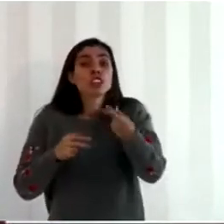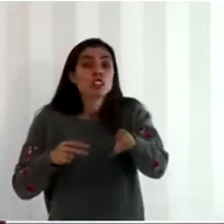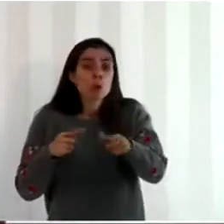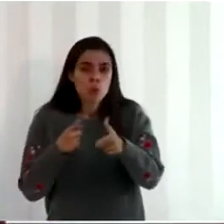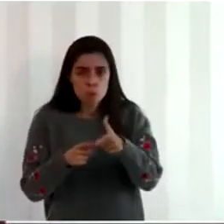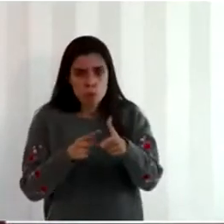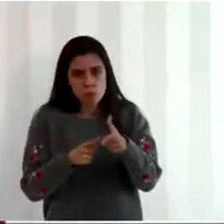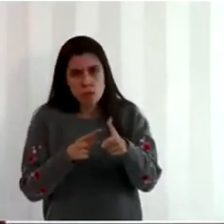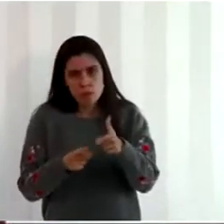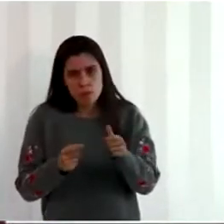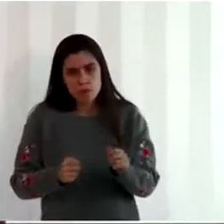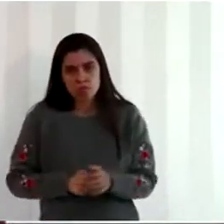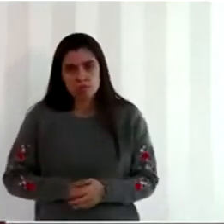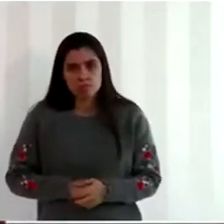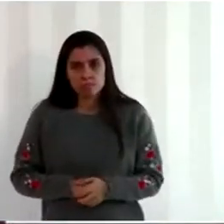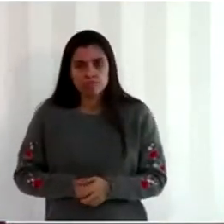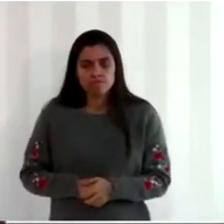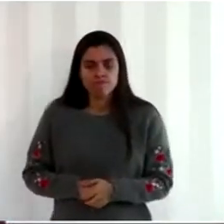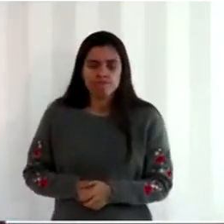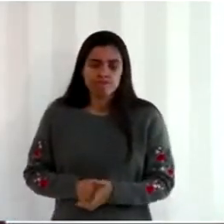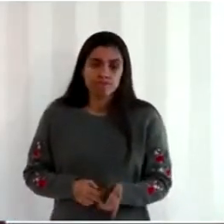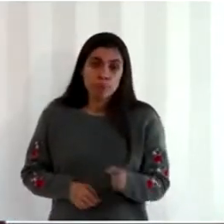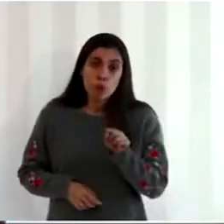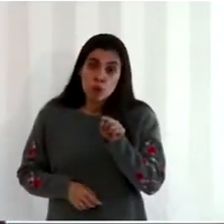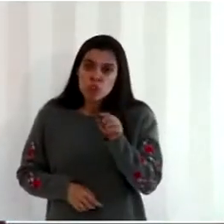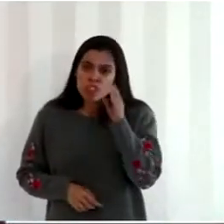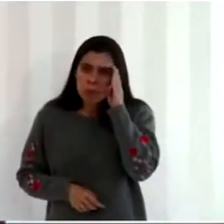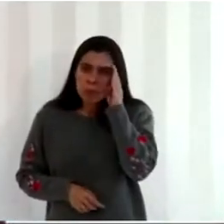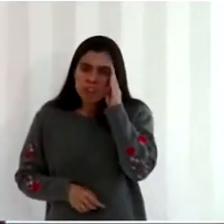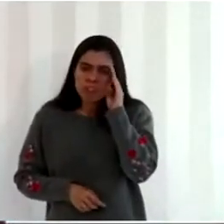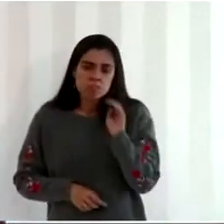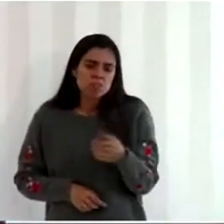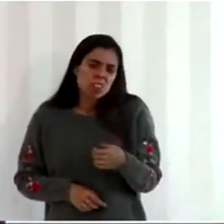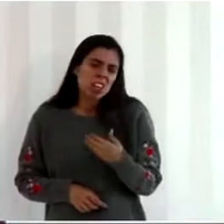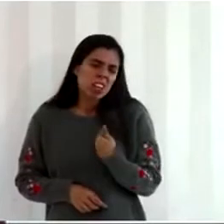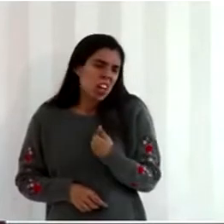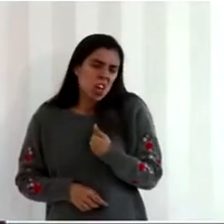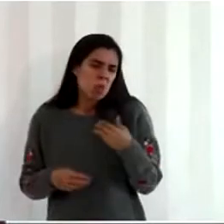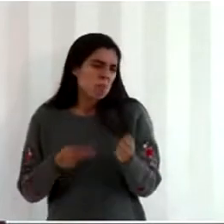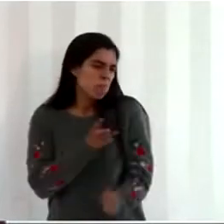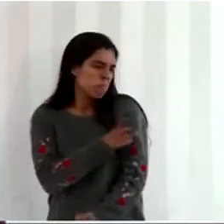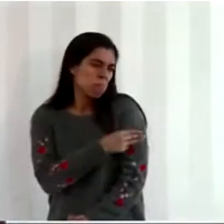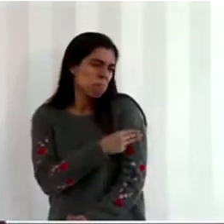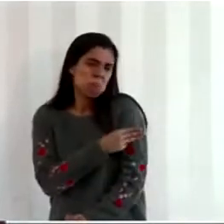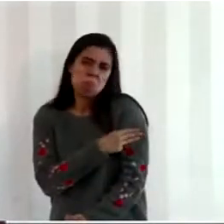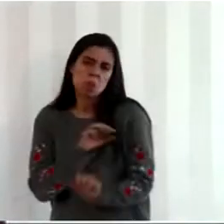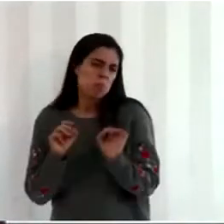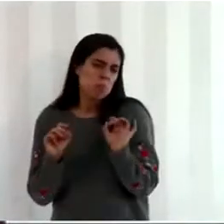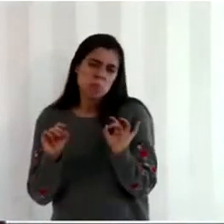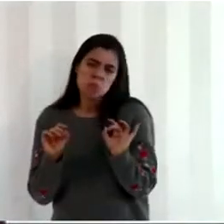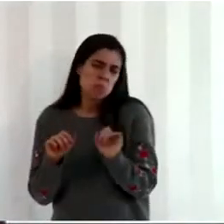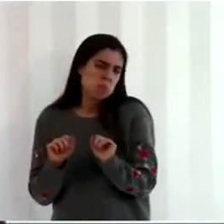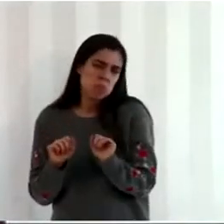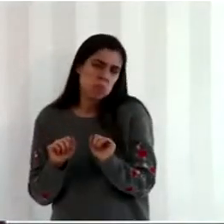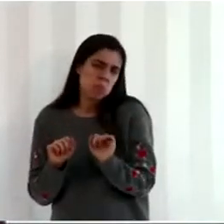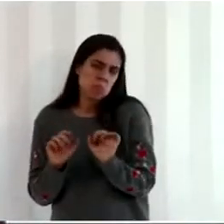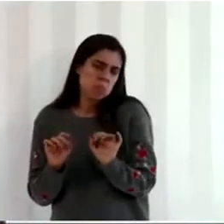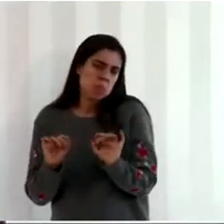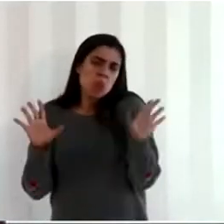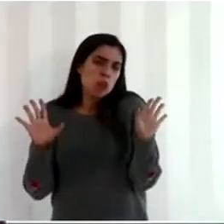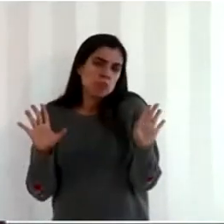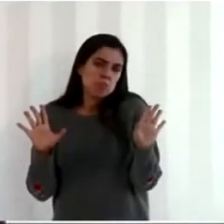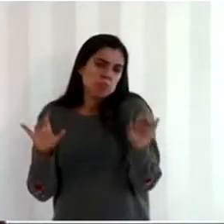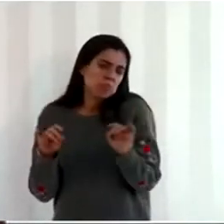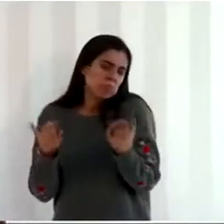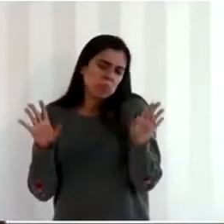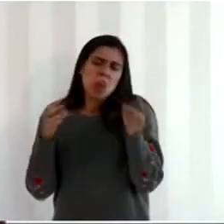igreja, eu sou um simples membro da igreja, mas a santidade não passa só pela liderança. Começa na liderança sim, o Senhor requer isso de nós. A quem muito é dado, muito